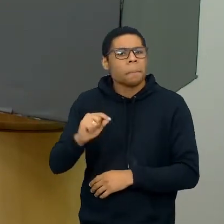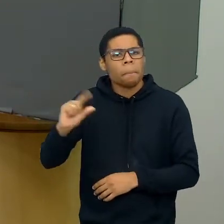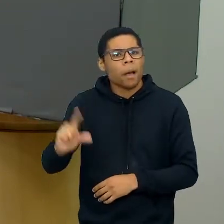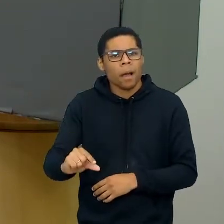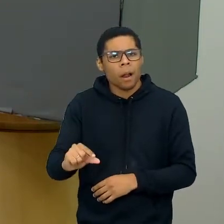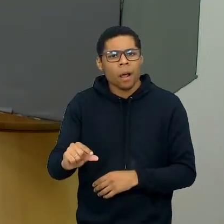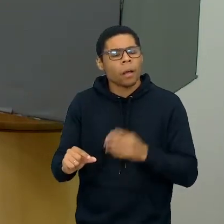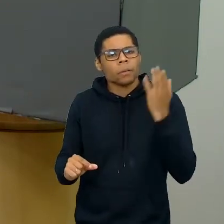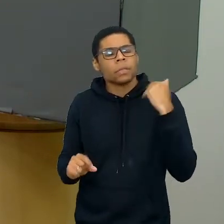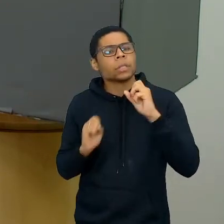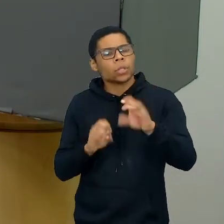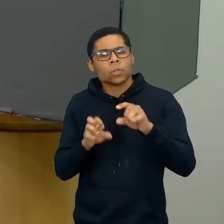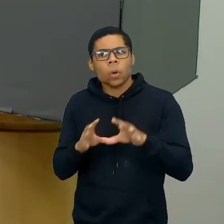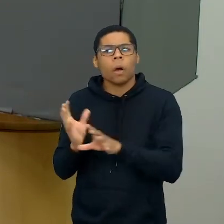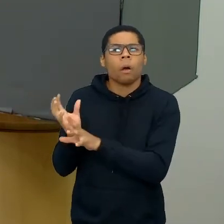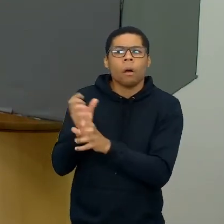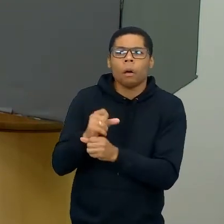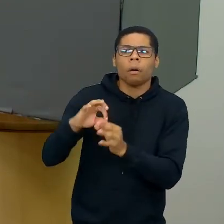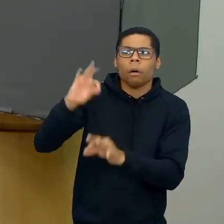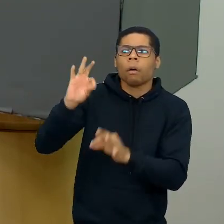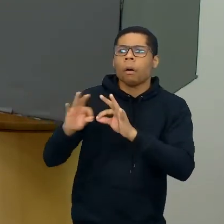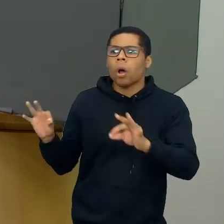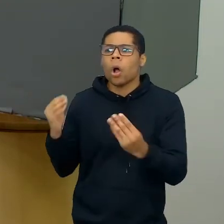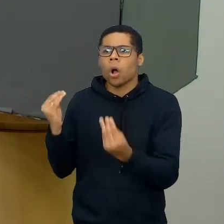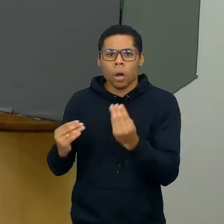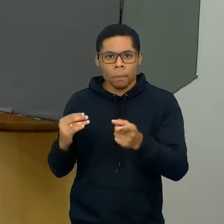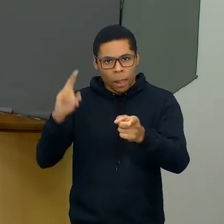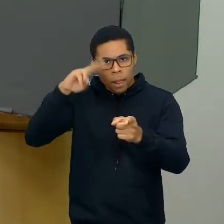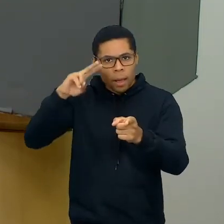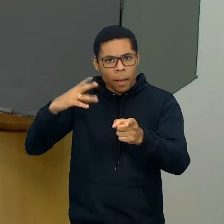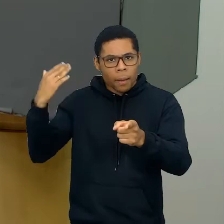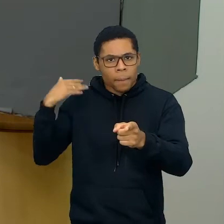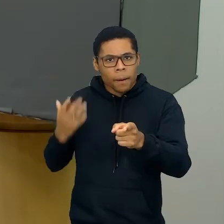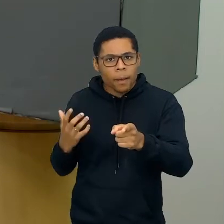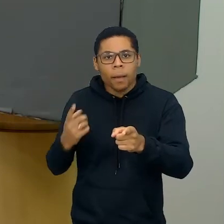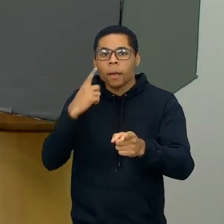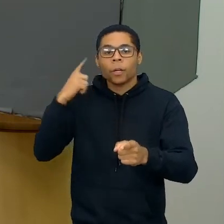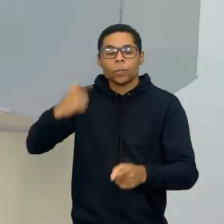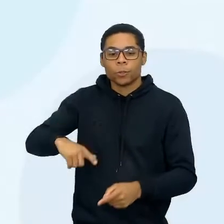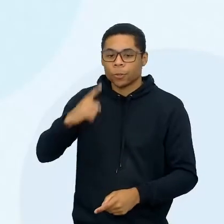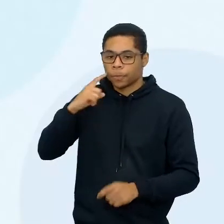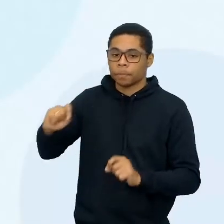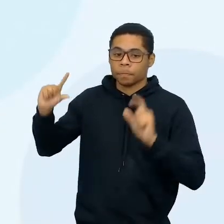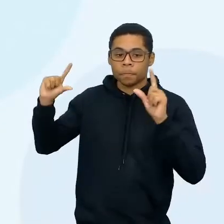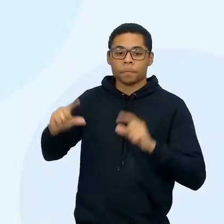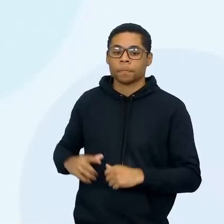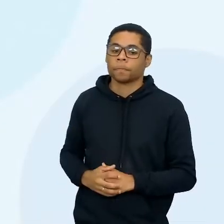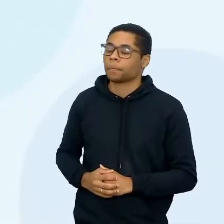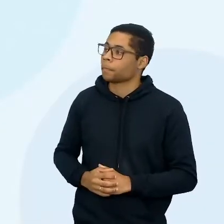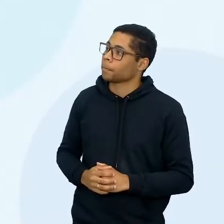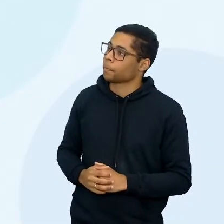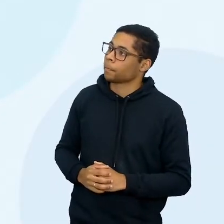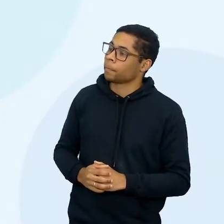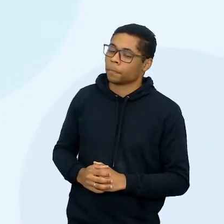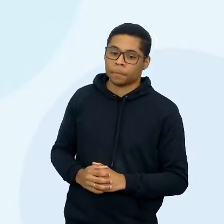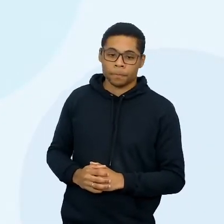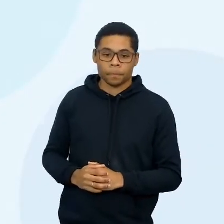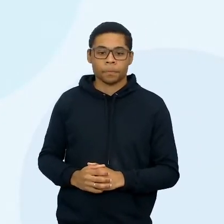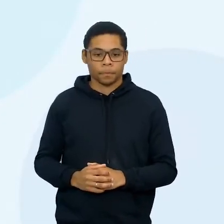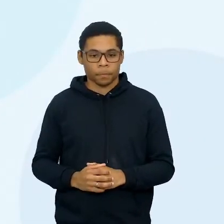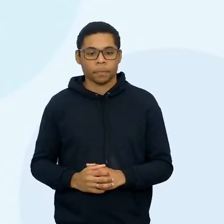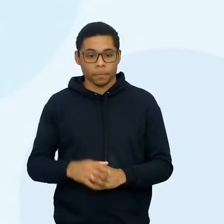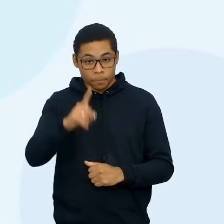gente já ensinou alguns cálculos, quer retomar algumas coisas? Então vamos lá, mostra na tela aí o que a gente tem aqui avançando.